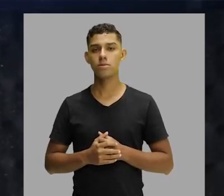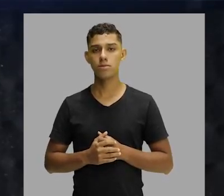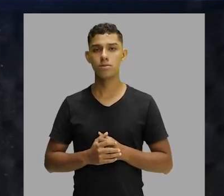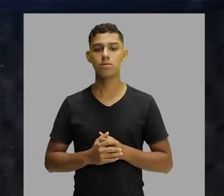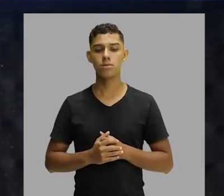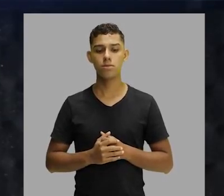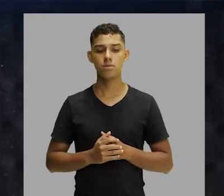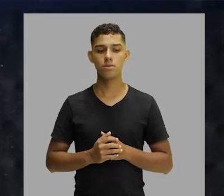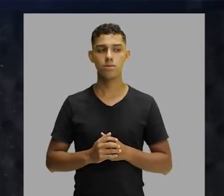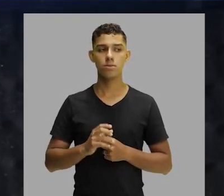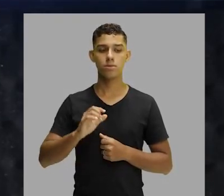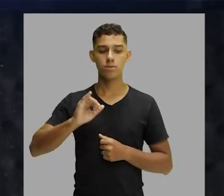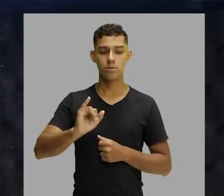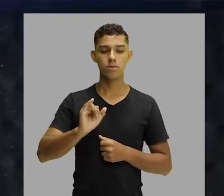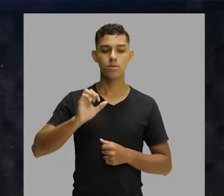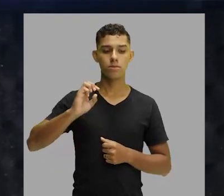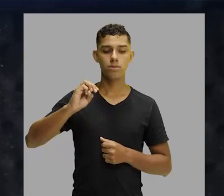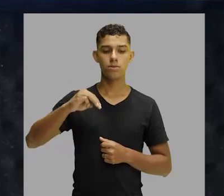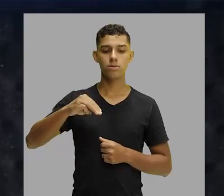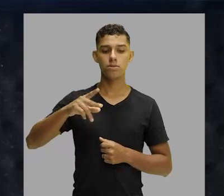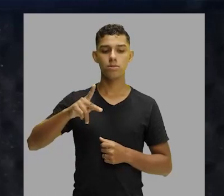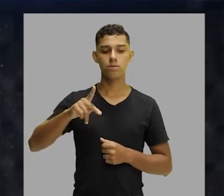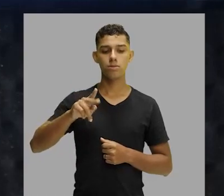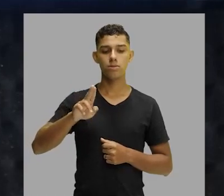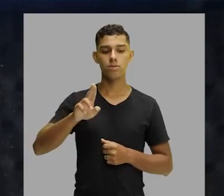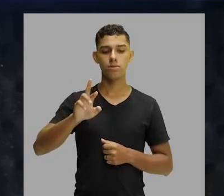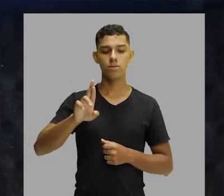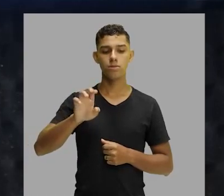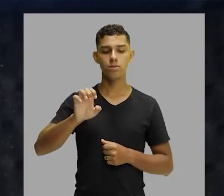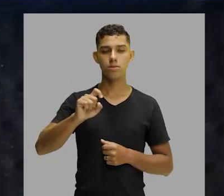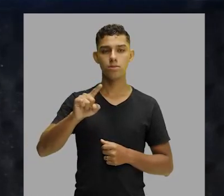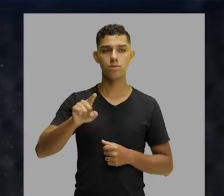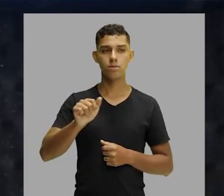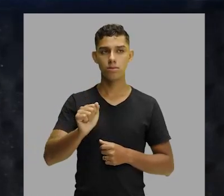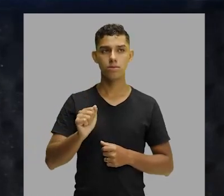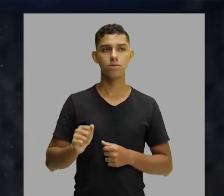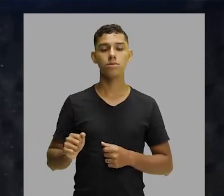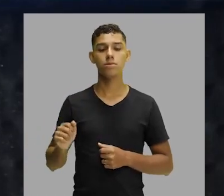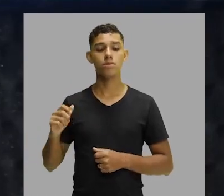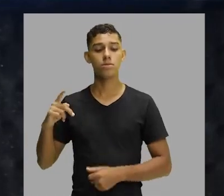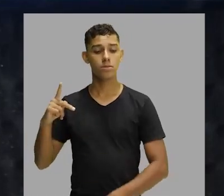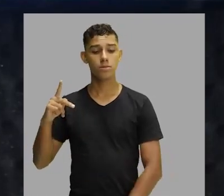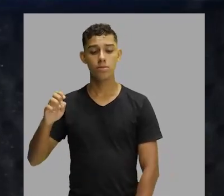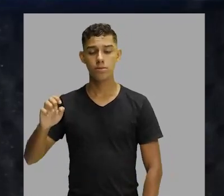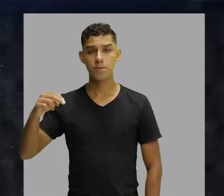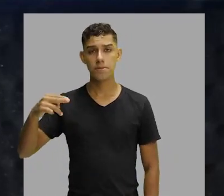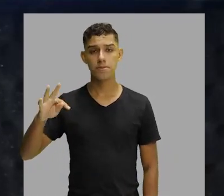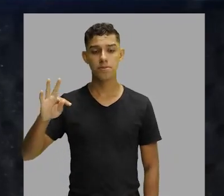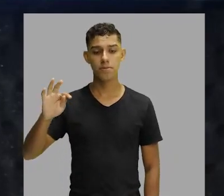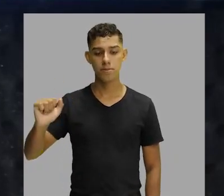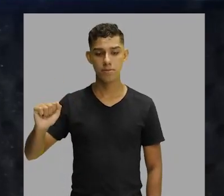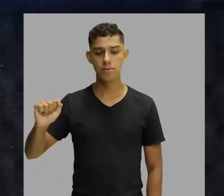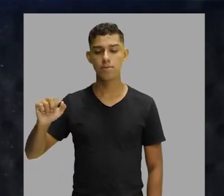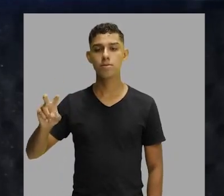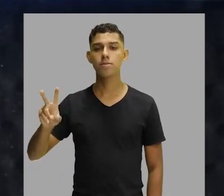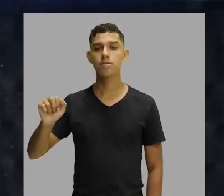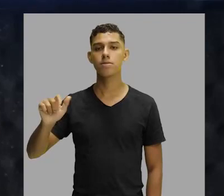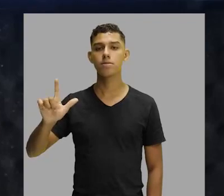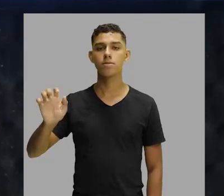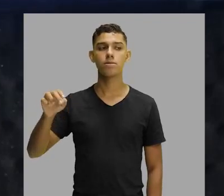Impureza pentavalente. Também não. O exemplo que eu falei da letra B também serve para a letra